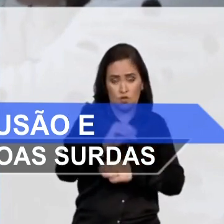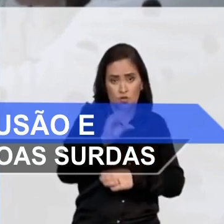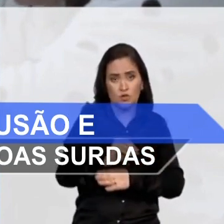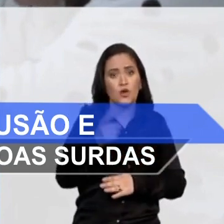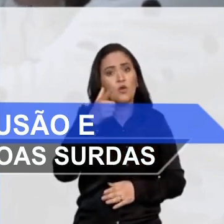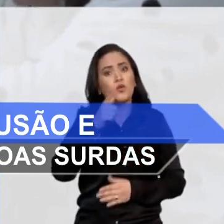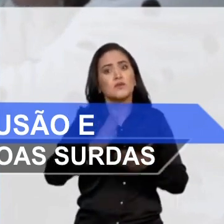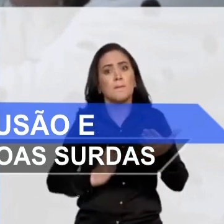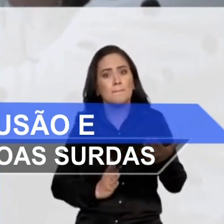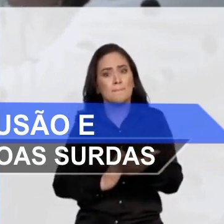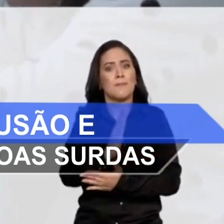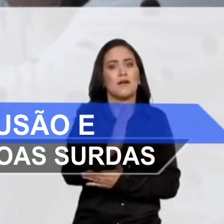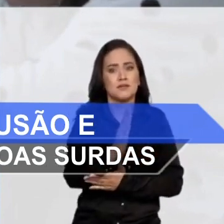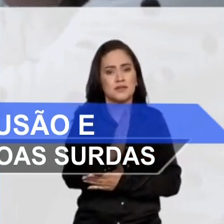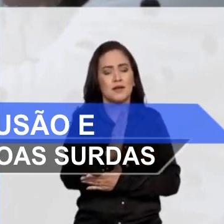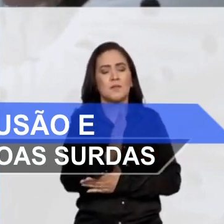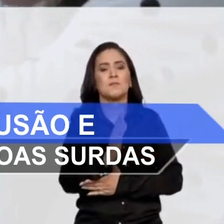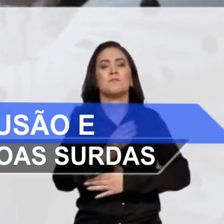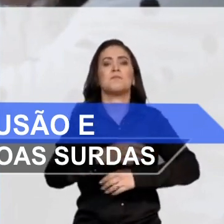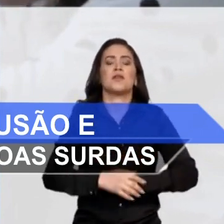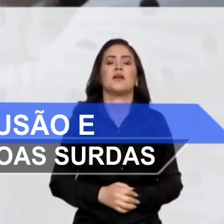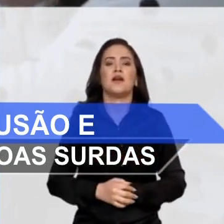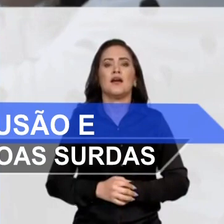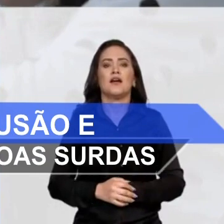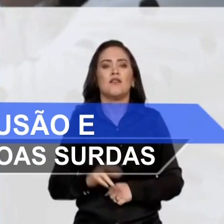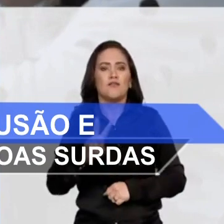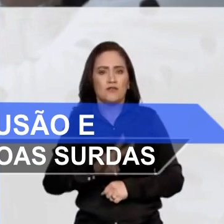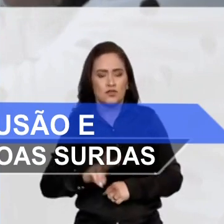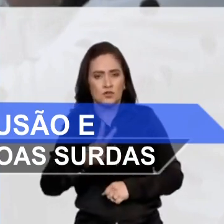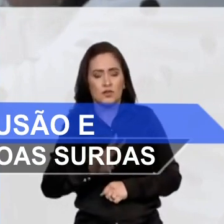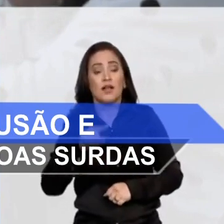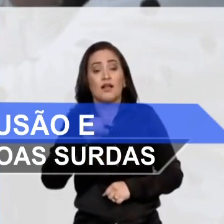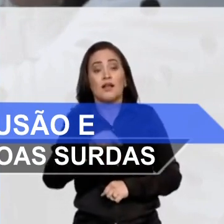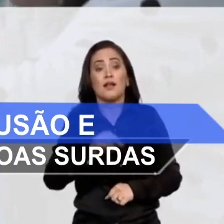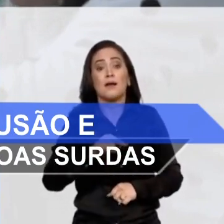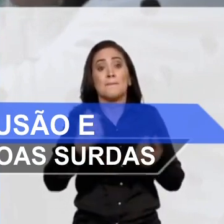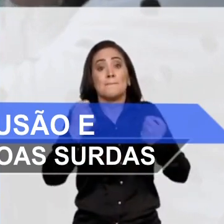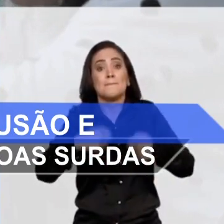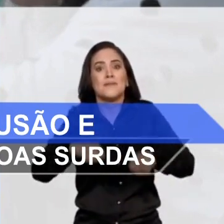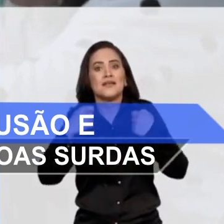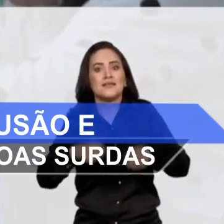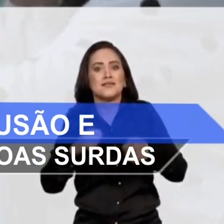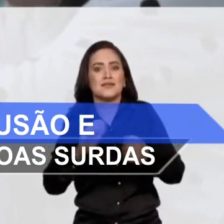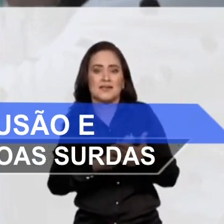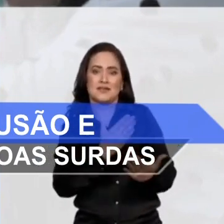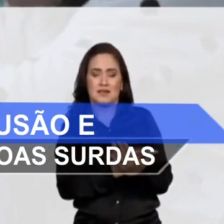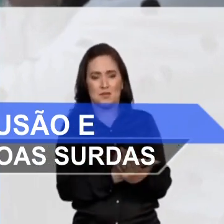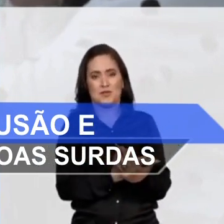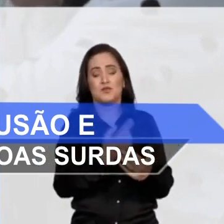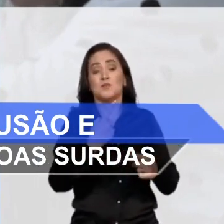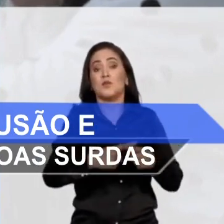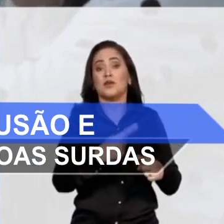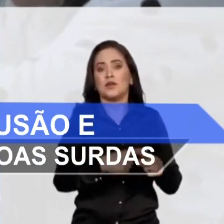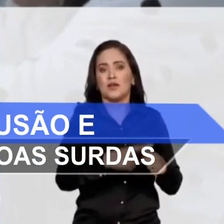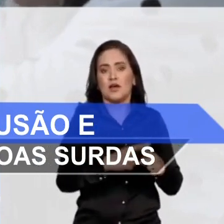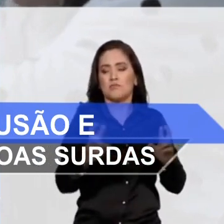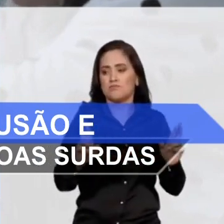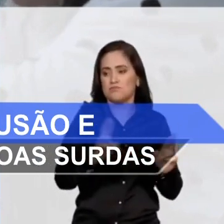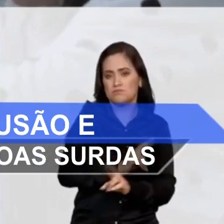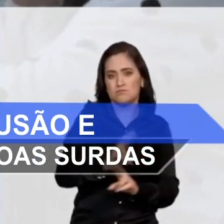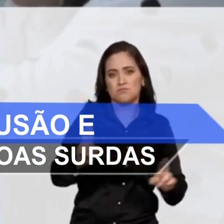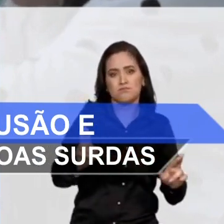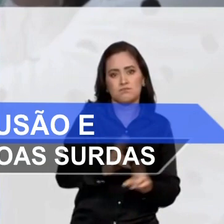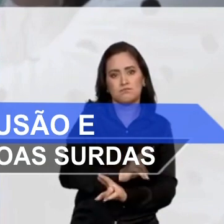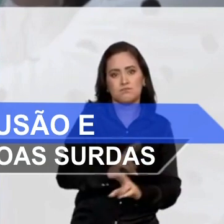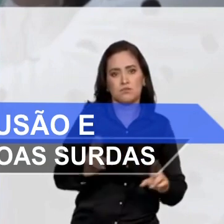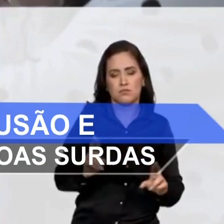fotográficos, que ele conseguiu entrar no IFMA, e aí ele precisa do intérprete, porque o intérprete faz essa